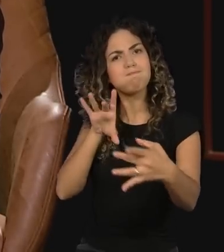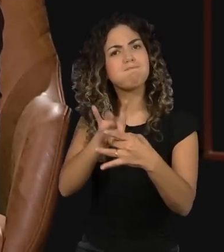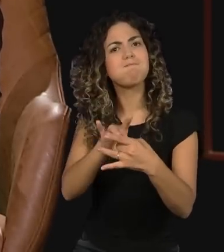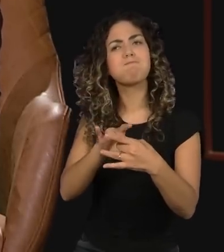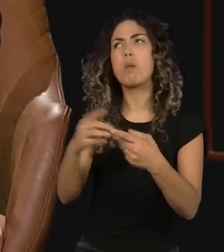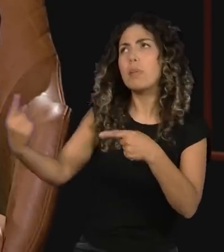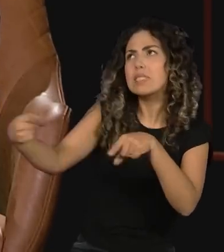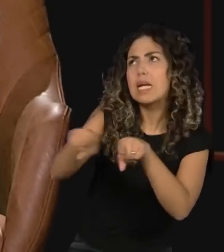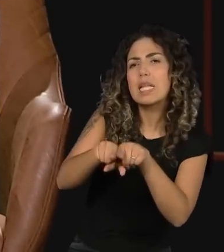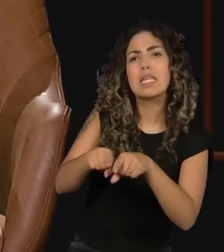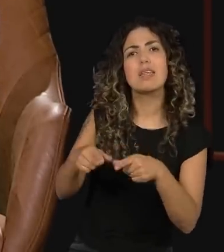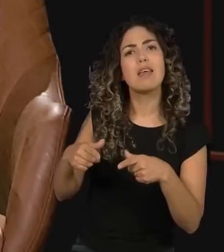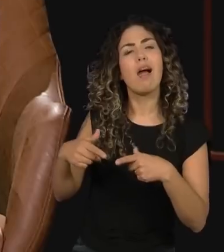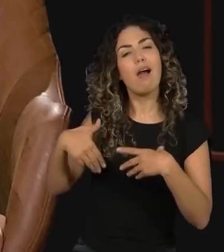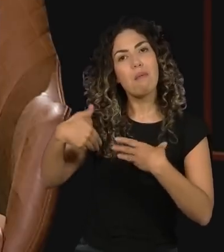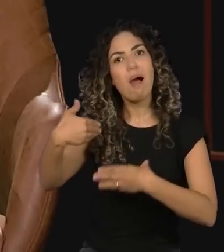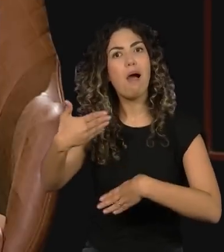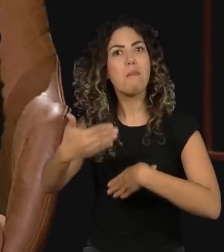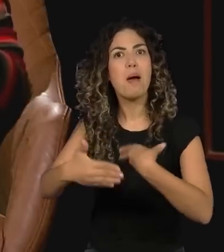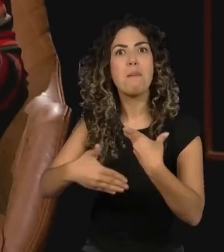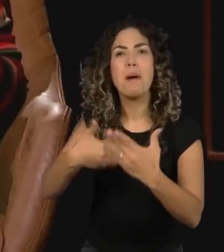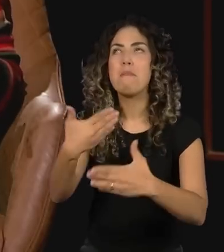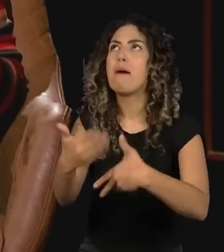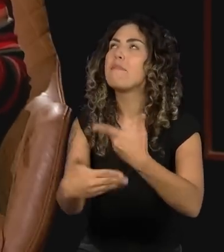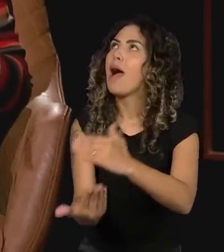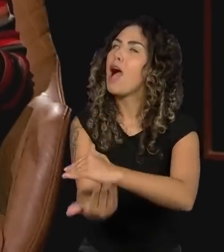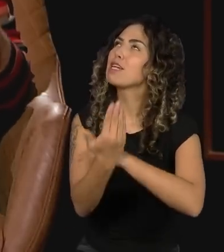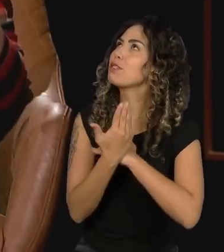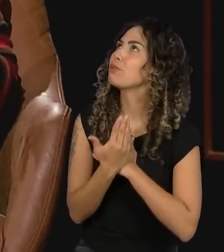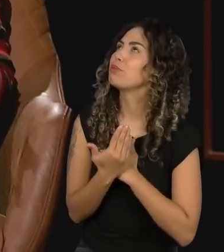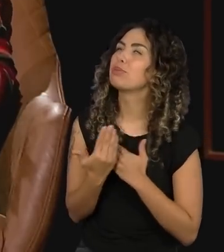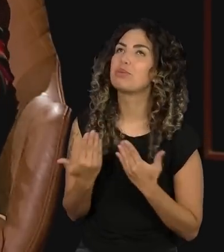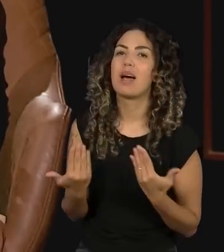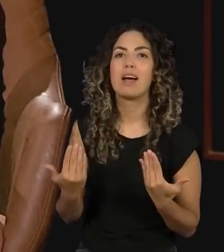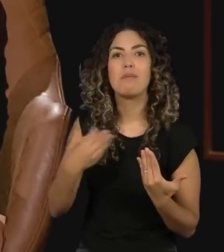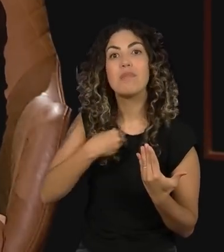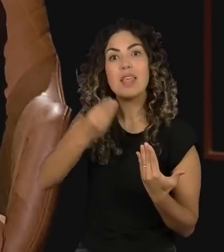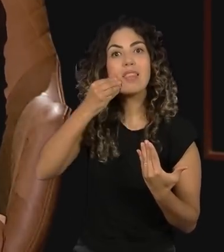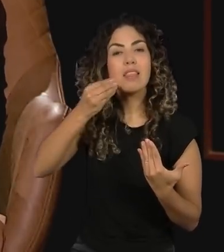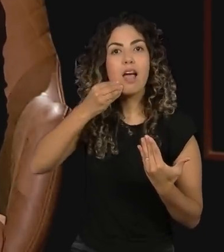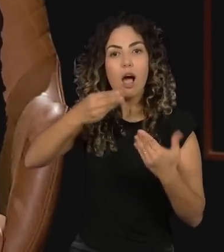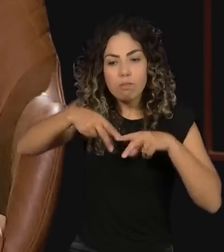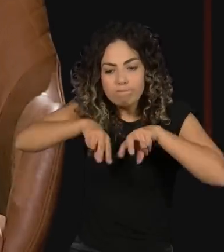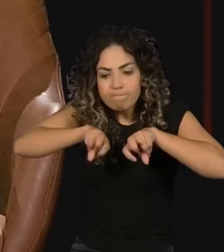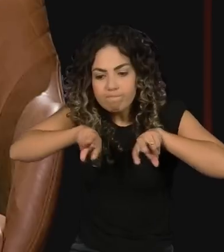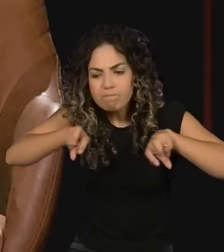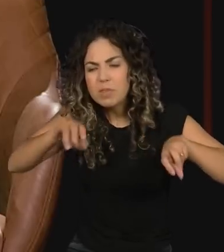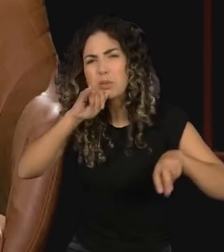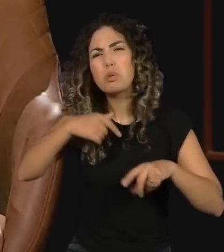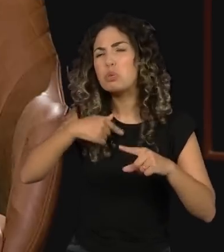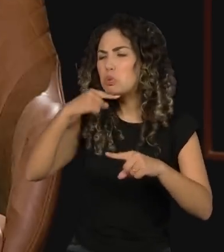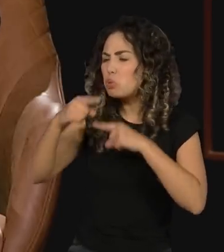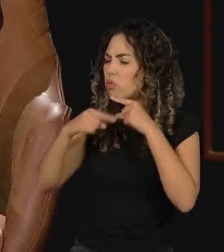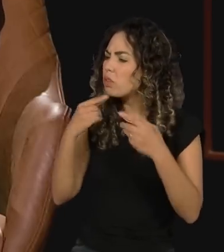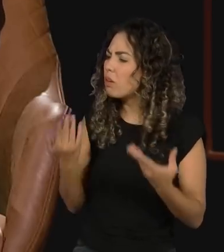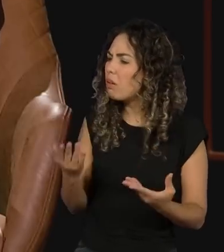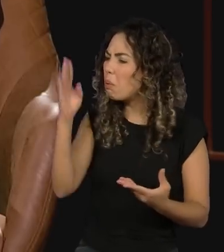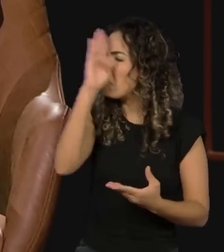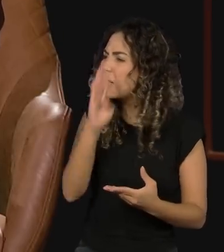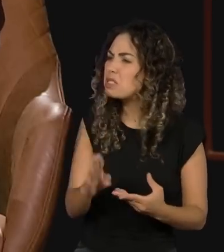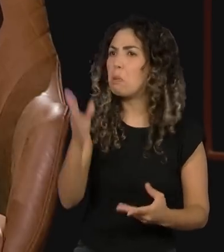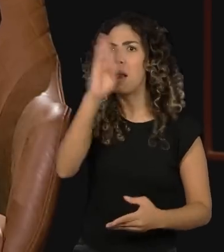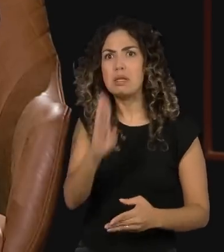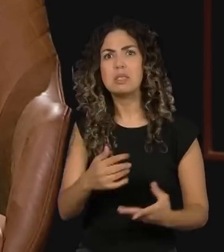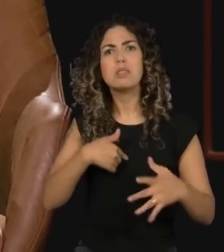parcerias que vão me permitindo aprofundar as minhas perguntas.